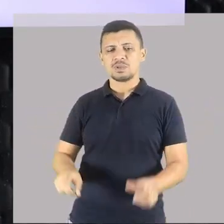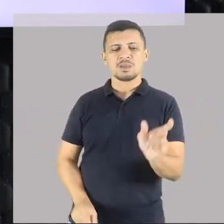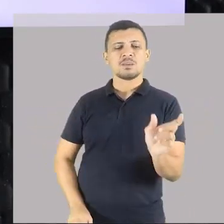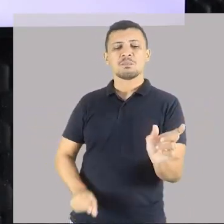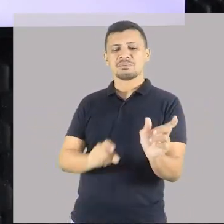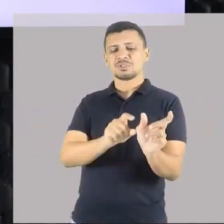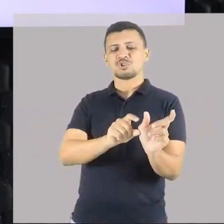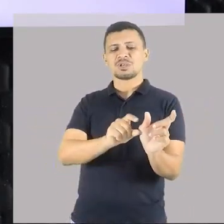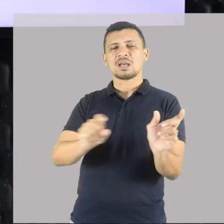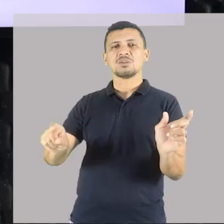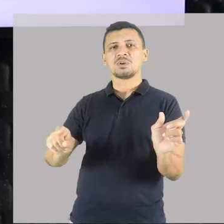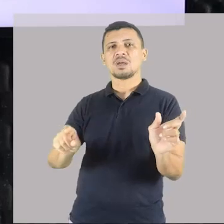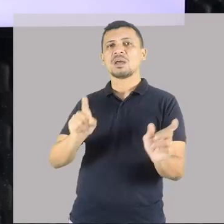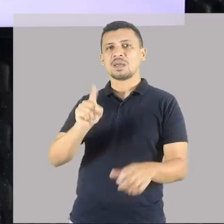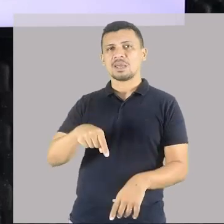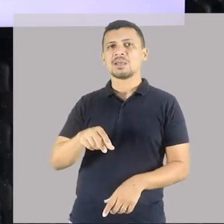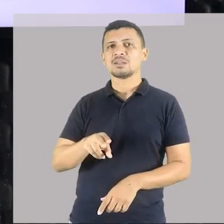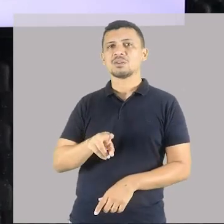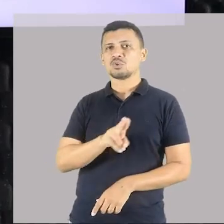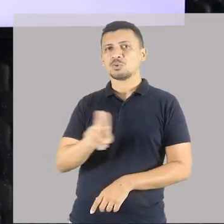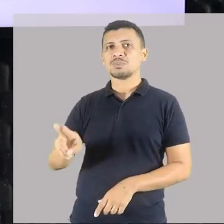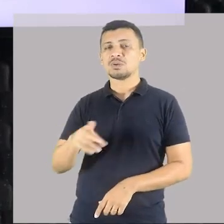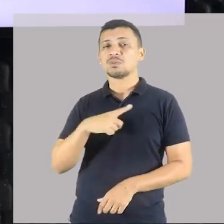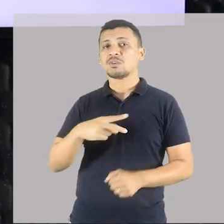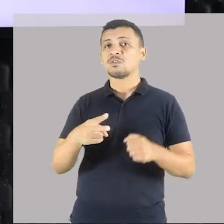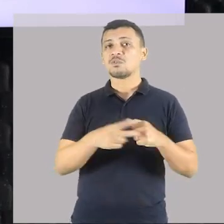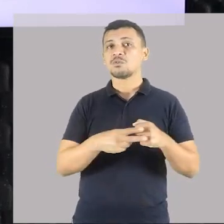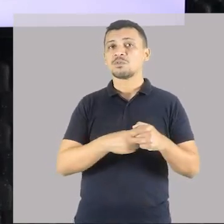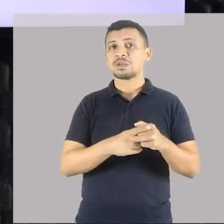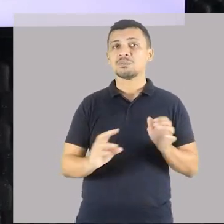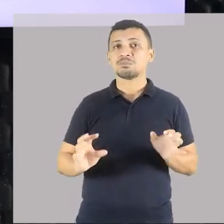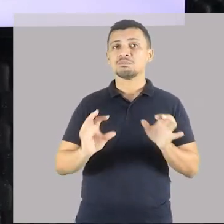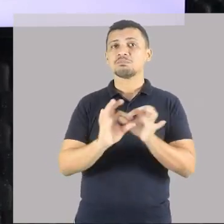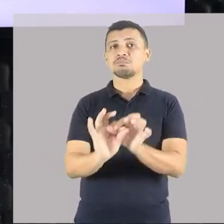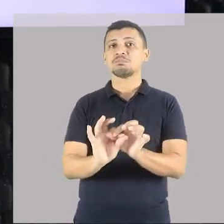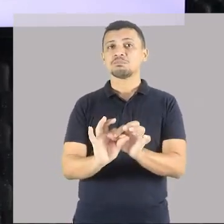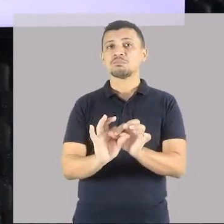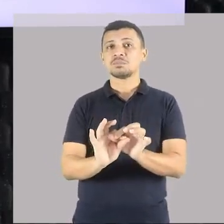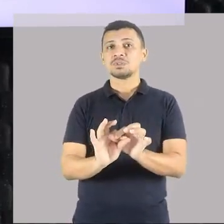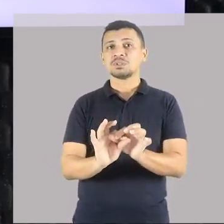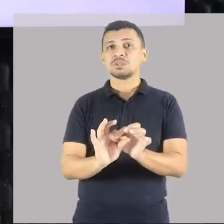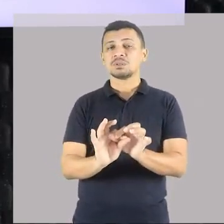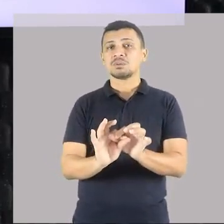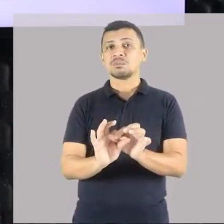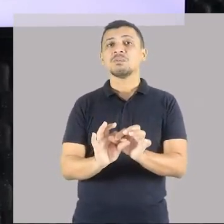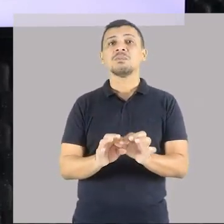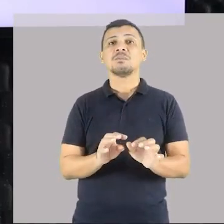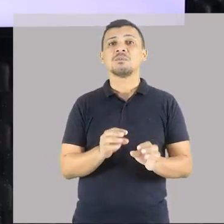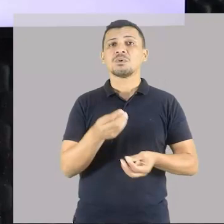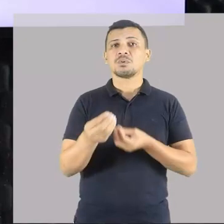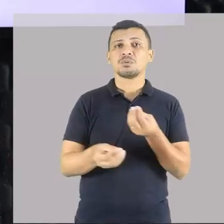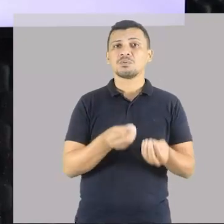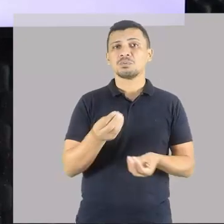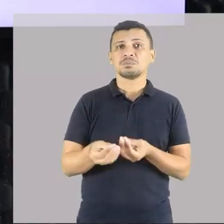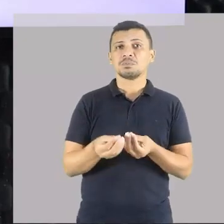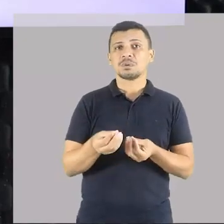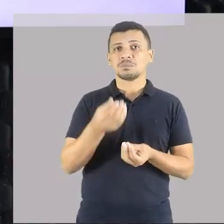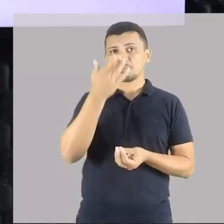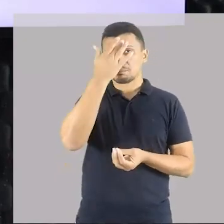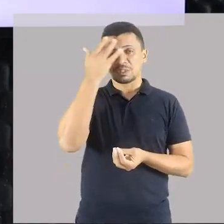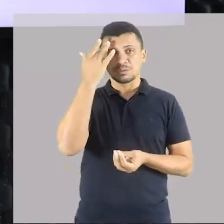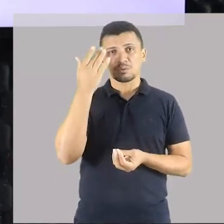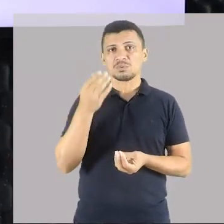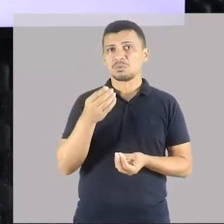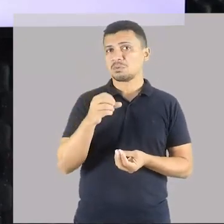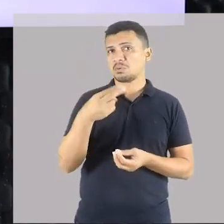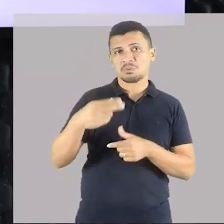só é nominal quando eu tenho um verbo de ligação, que está indicando a ideia do estado. Por isso a ideia é do predicado